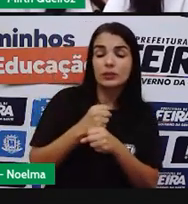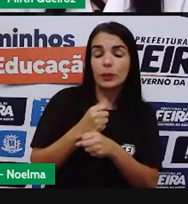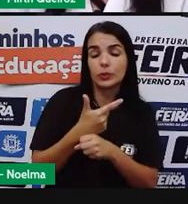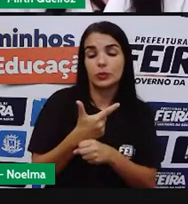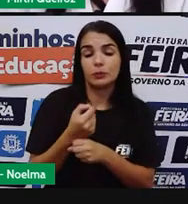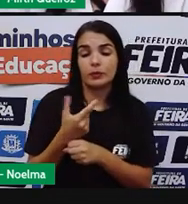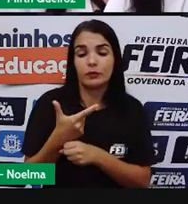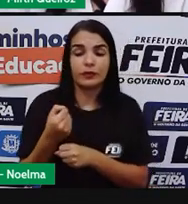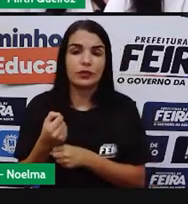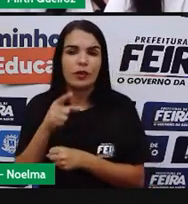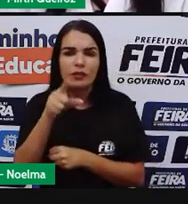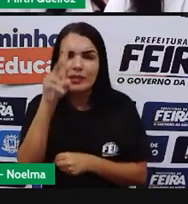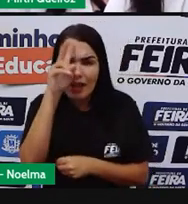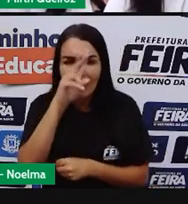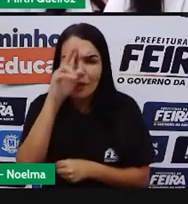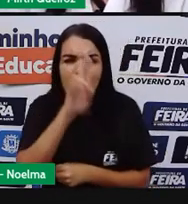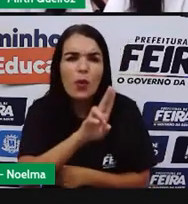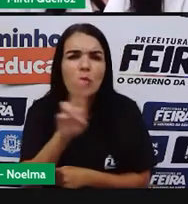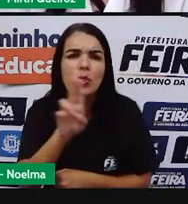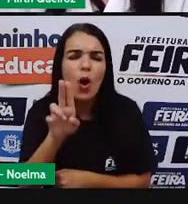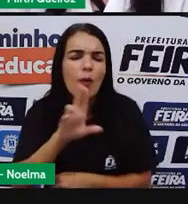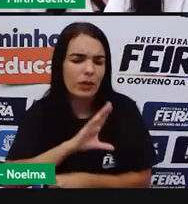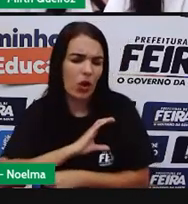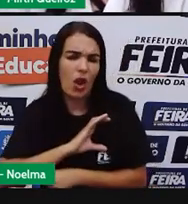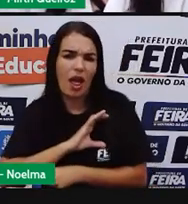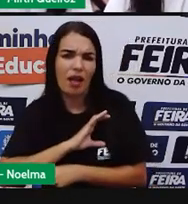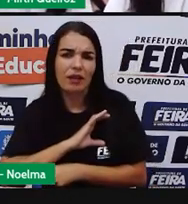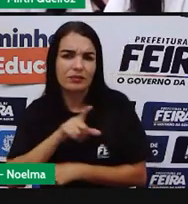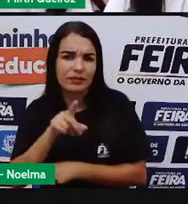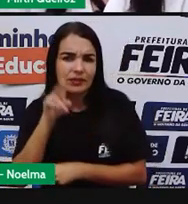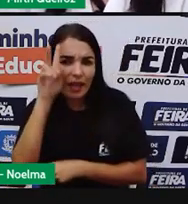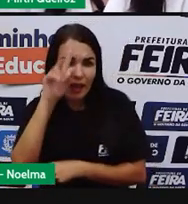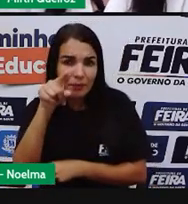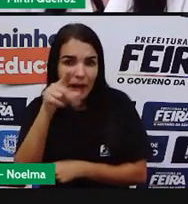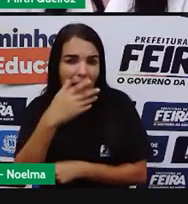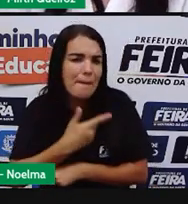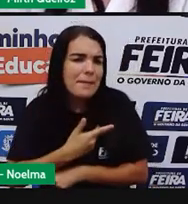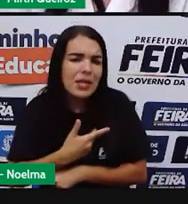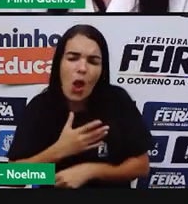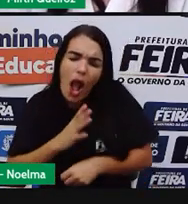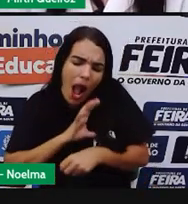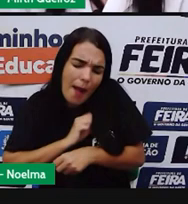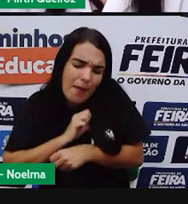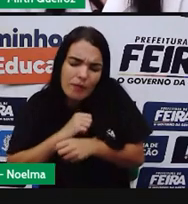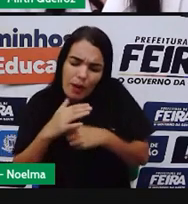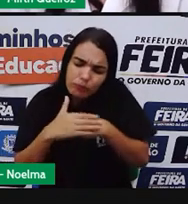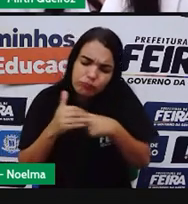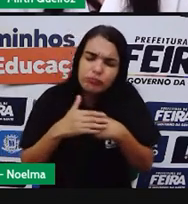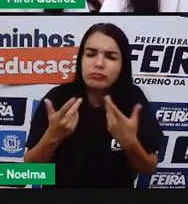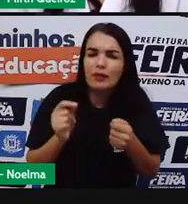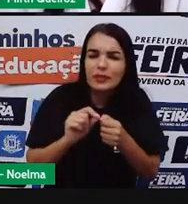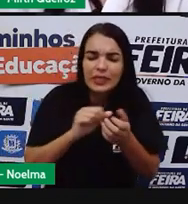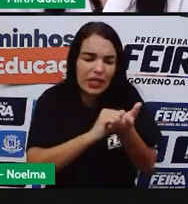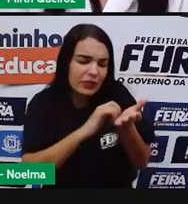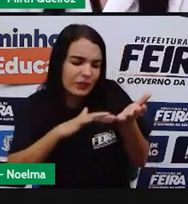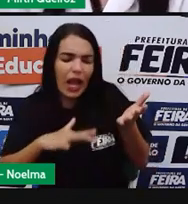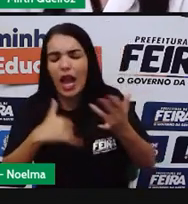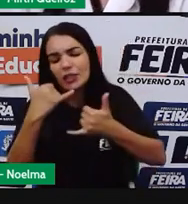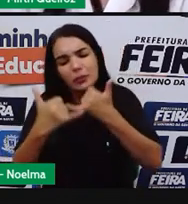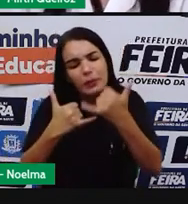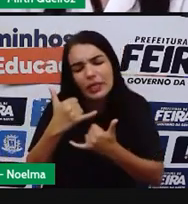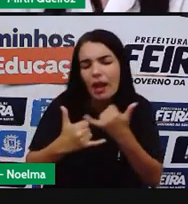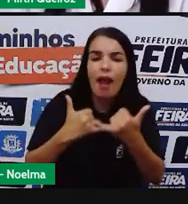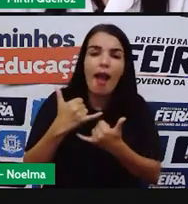aí lembra do nome dos seus colegas? Vocês lembram do nome dos seus colegas? Aquele amiguinho que vocês gostavam muito de realizar uma atividade, de brincar na hora